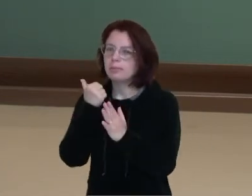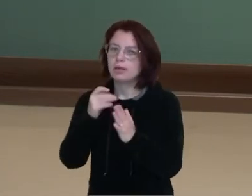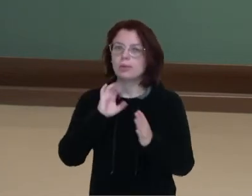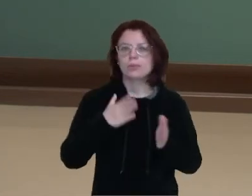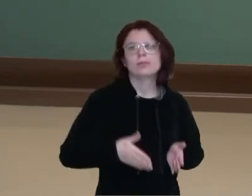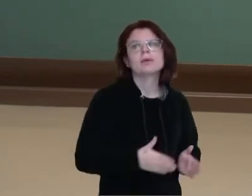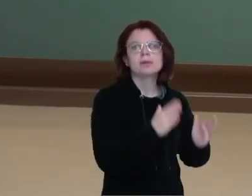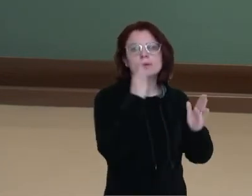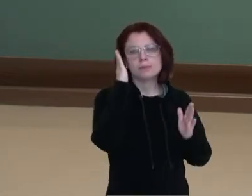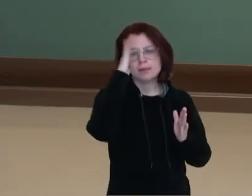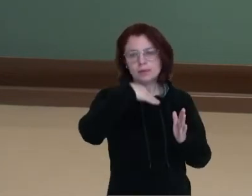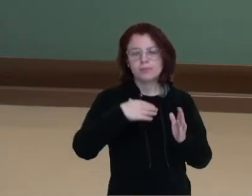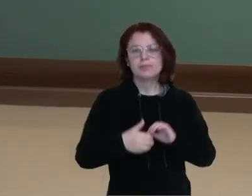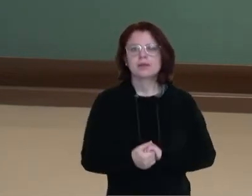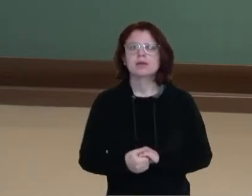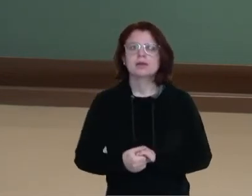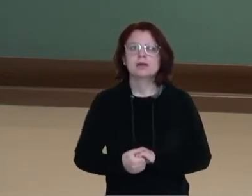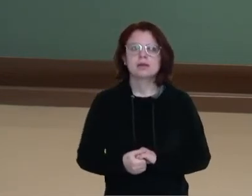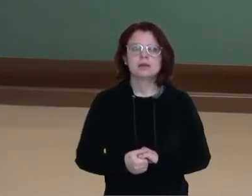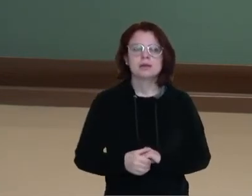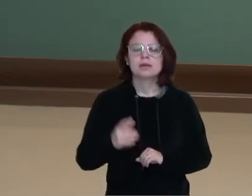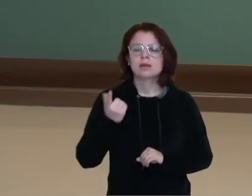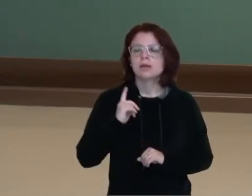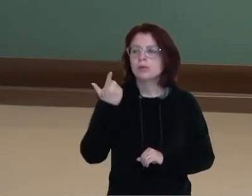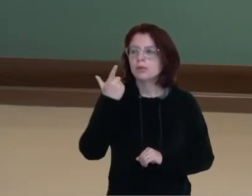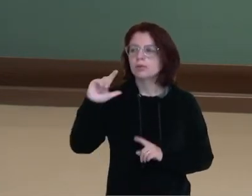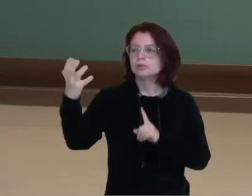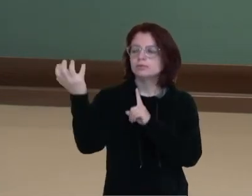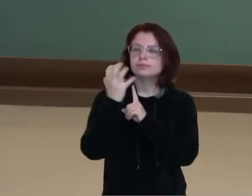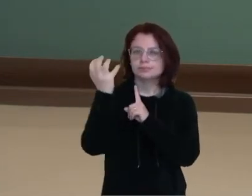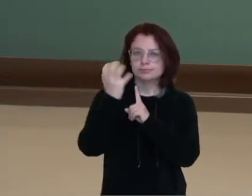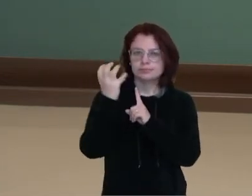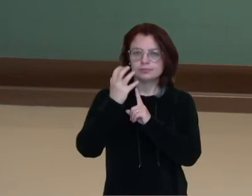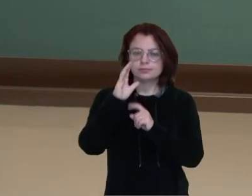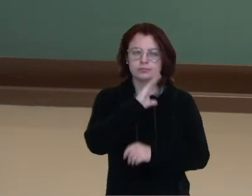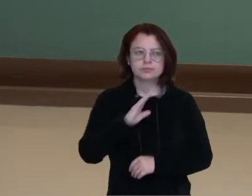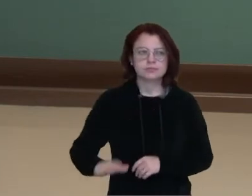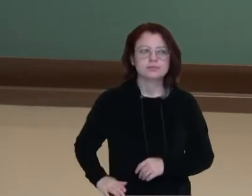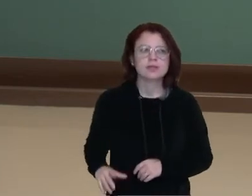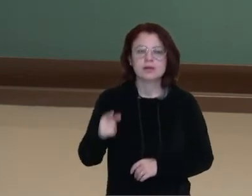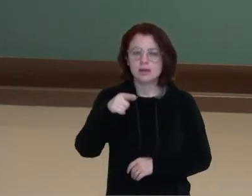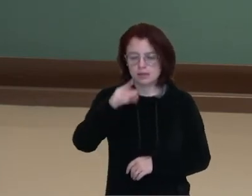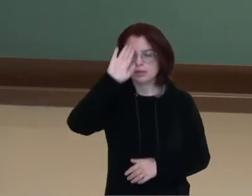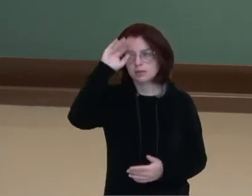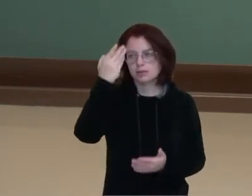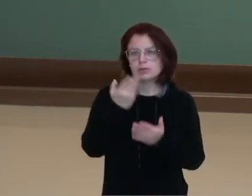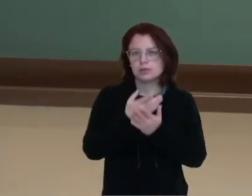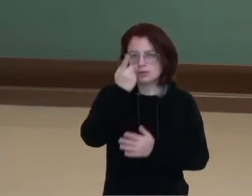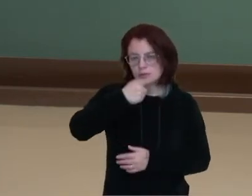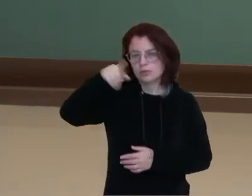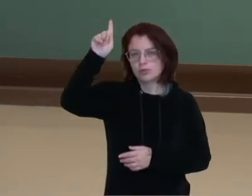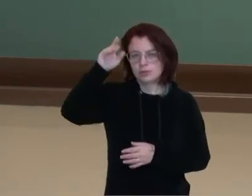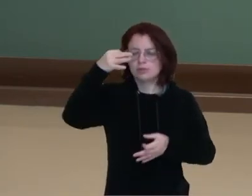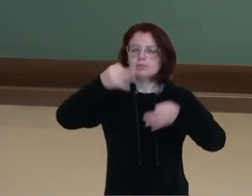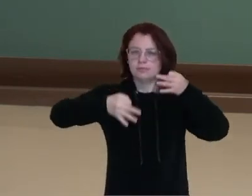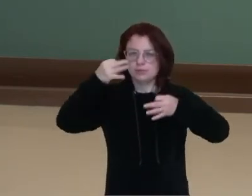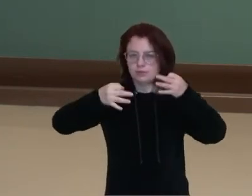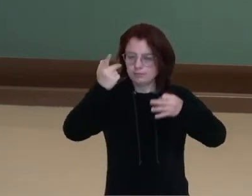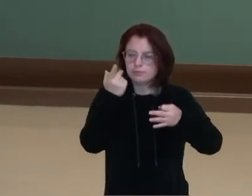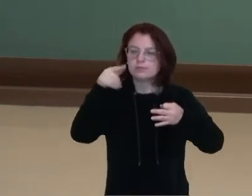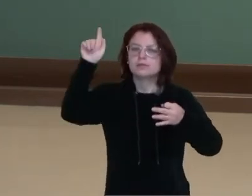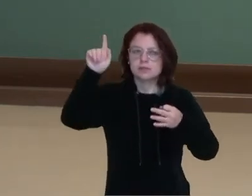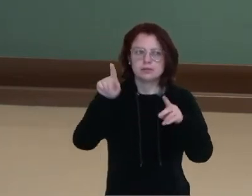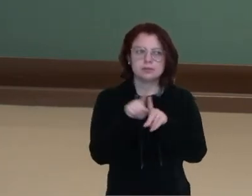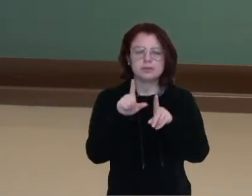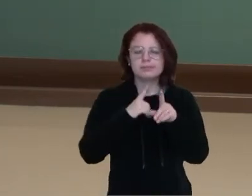possa ter influenciado o cristianismo, é que o Zaratustra também acreditava no juízo final. Pois muitas coisas muito